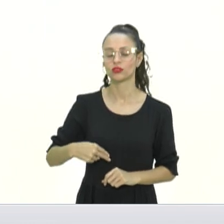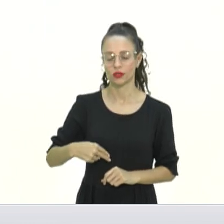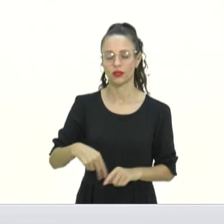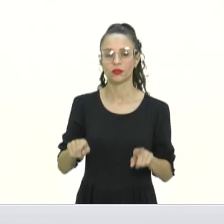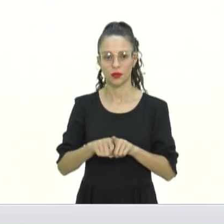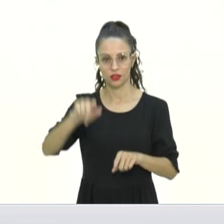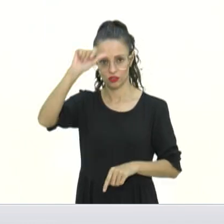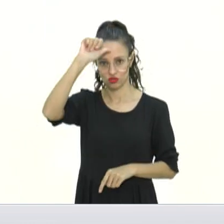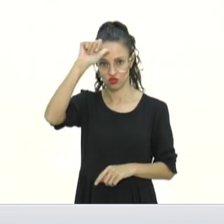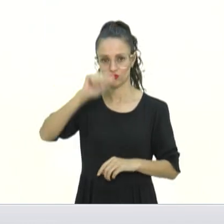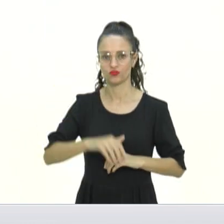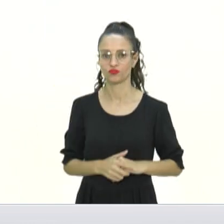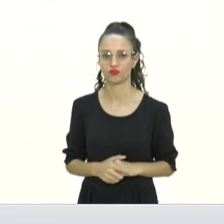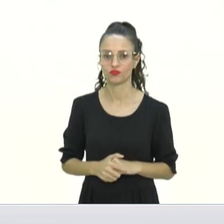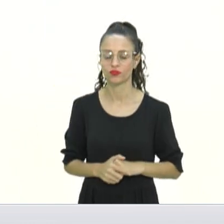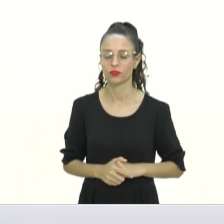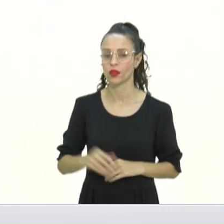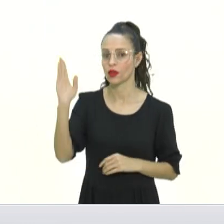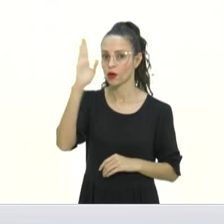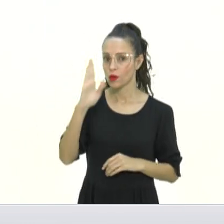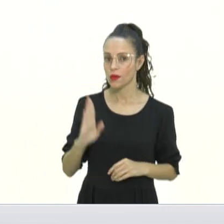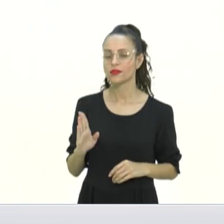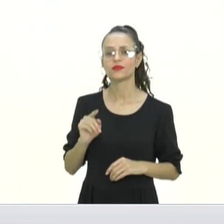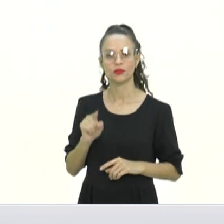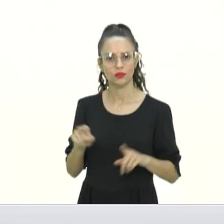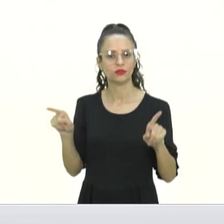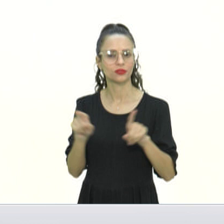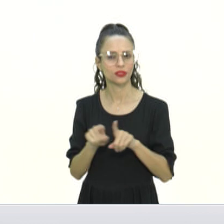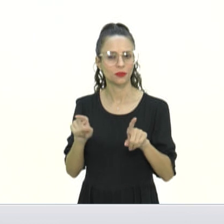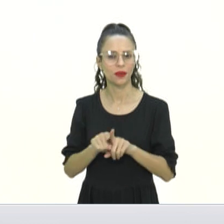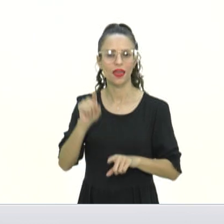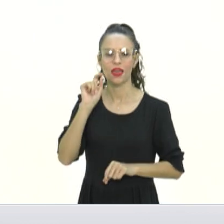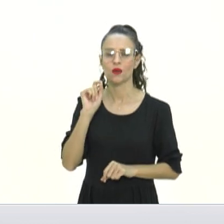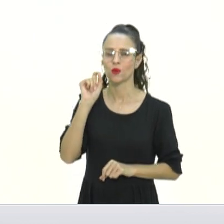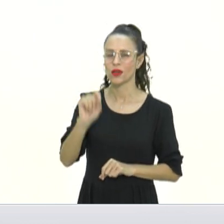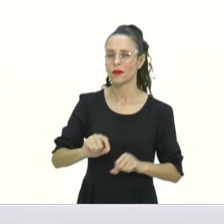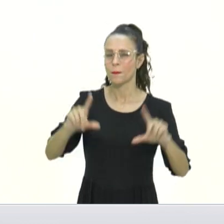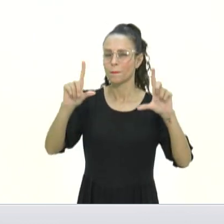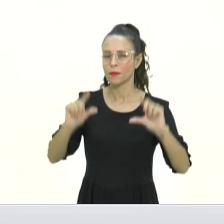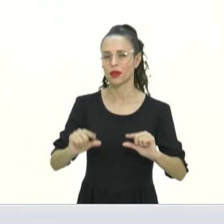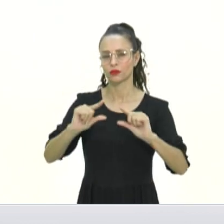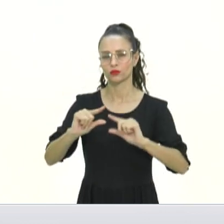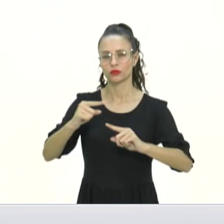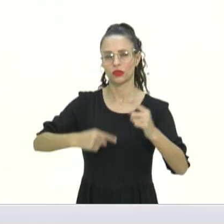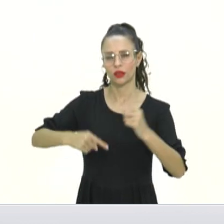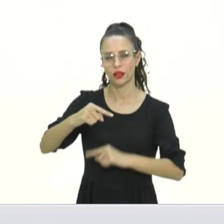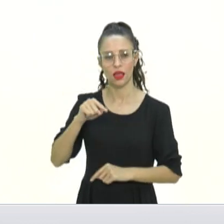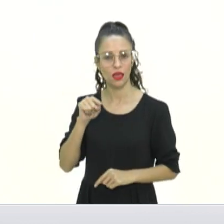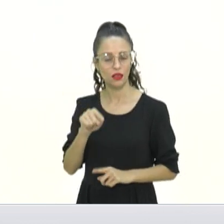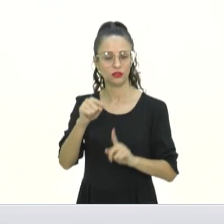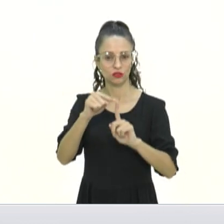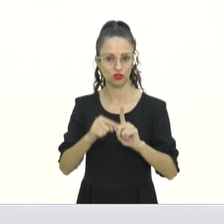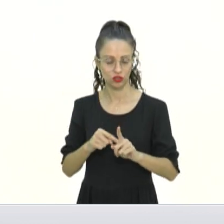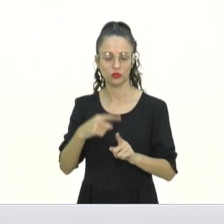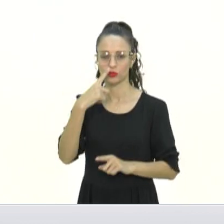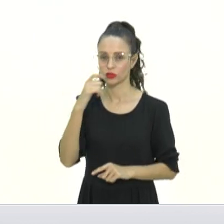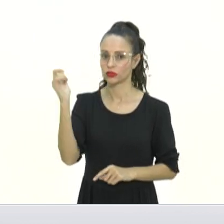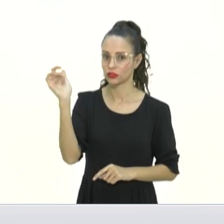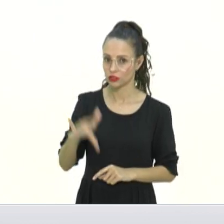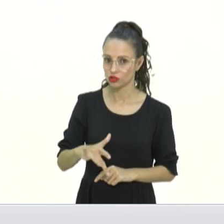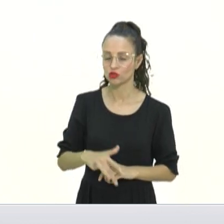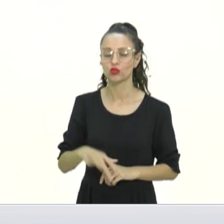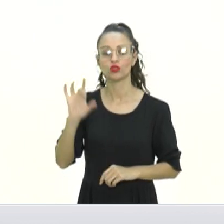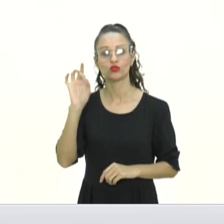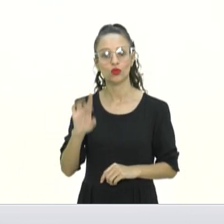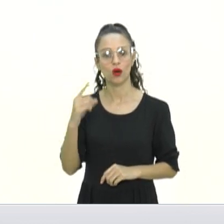Índia. O Brasil, o país também, é um dos que menos recicla esse tipo de lixo.